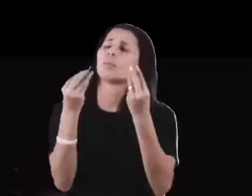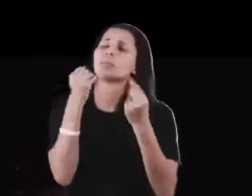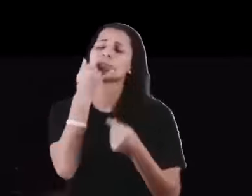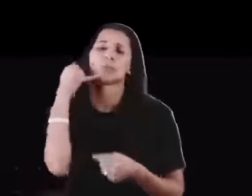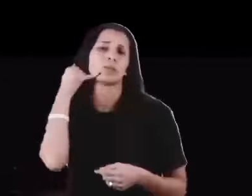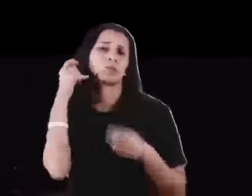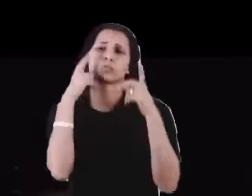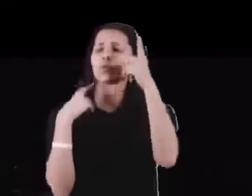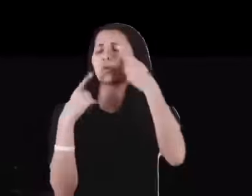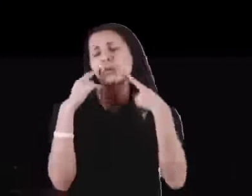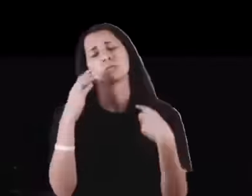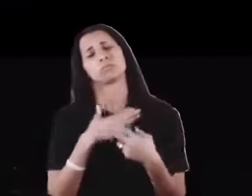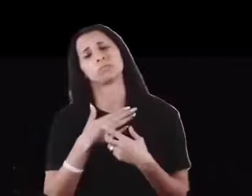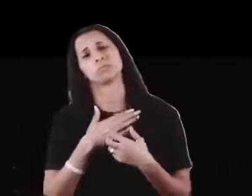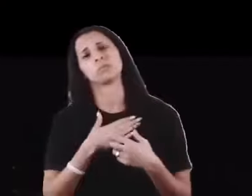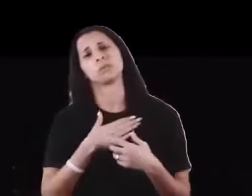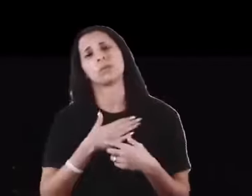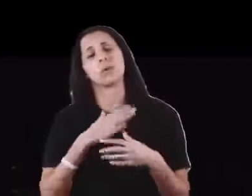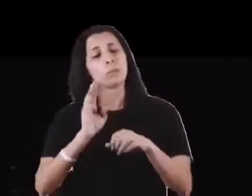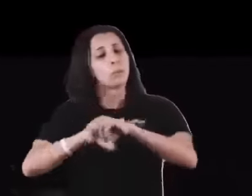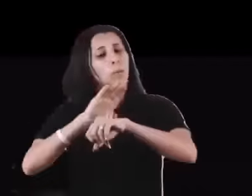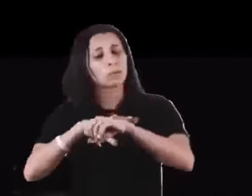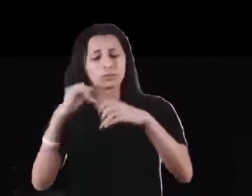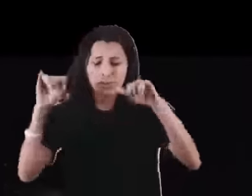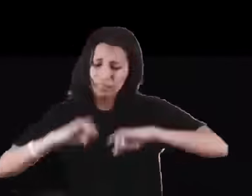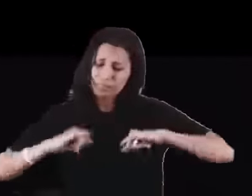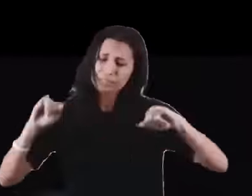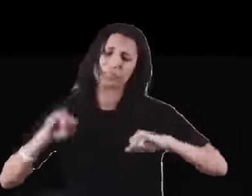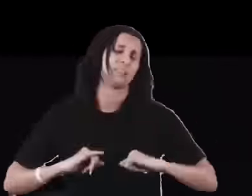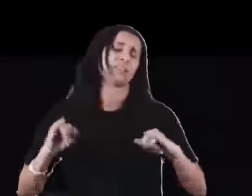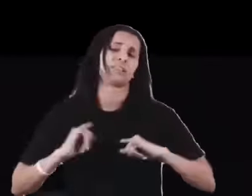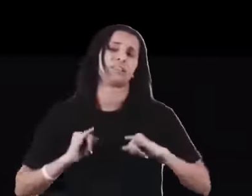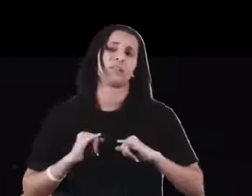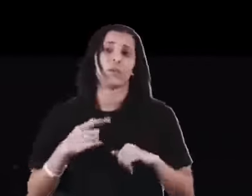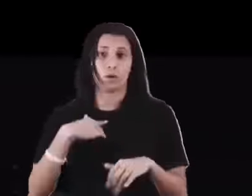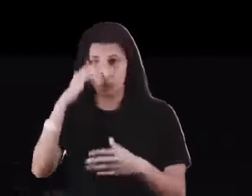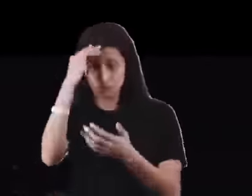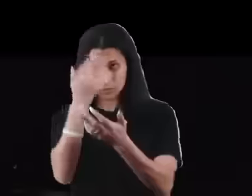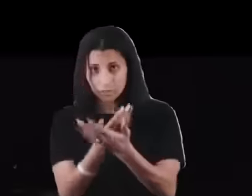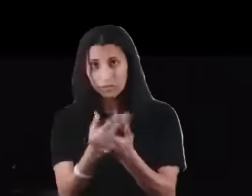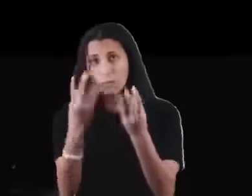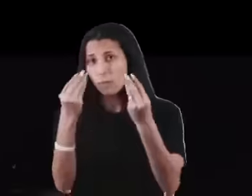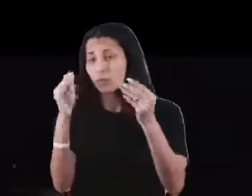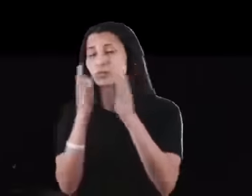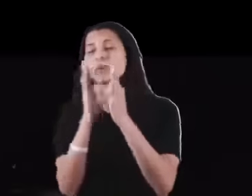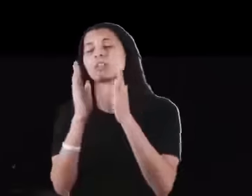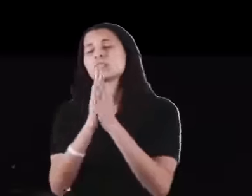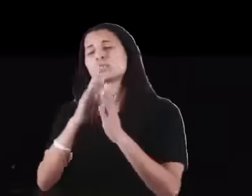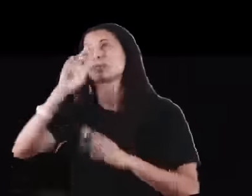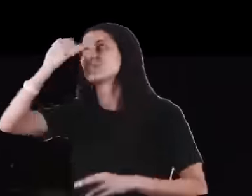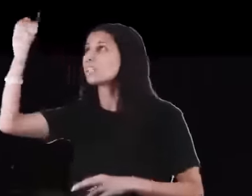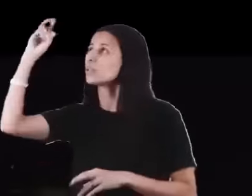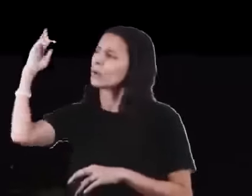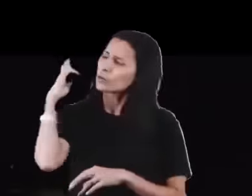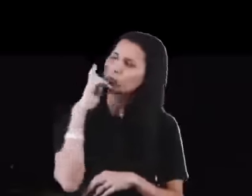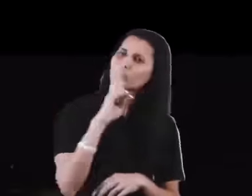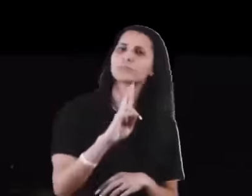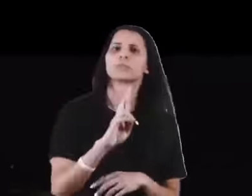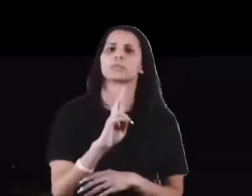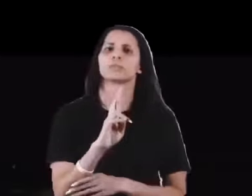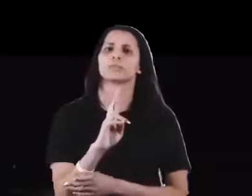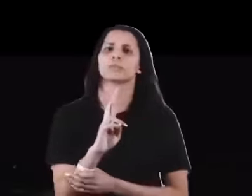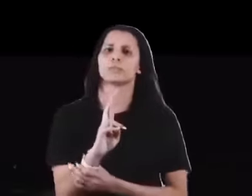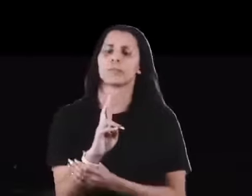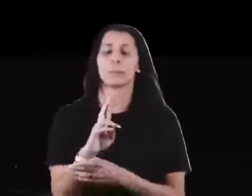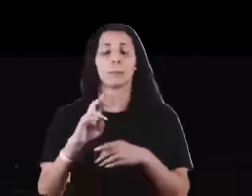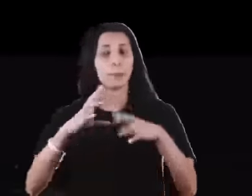no momento de aflição de dor e eu tenho certeza que muitas orações foram respondidas de outras pessoas que tomaram